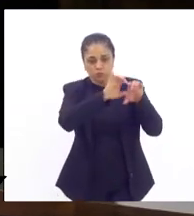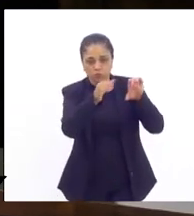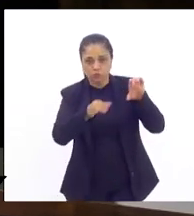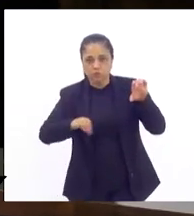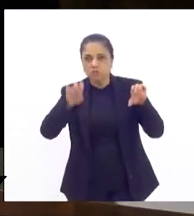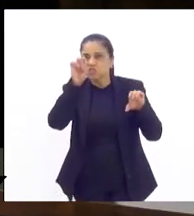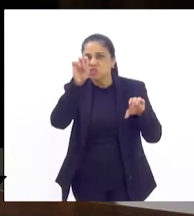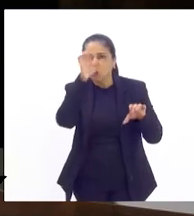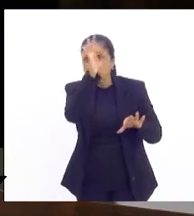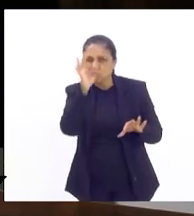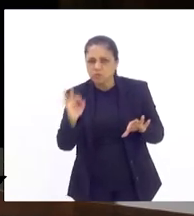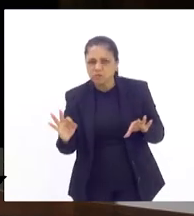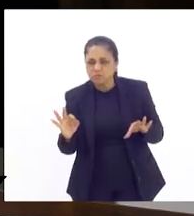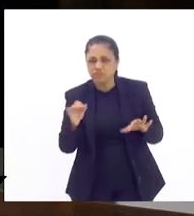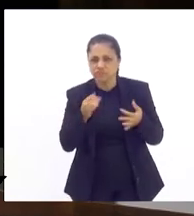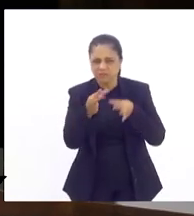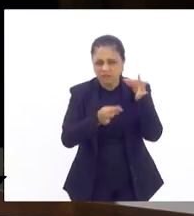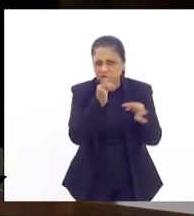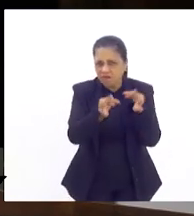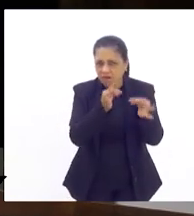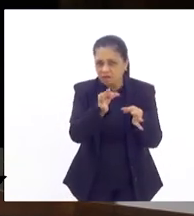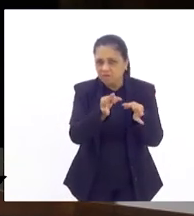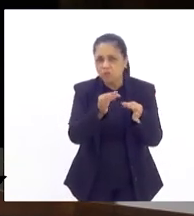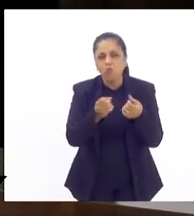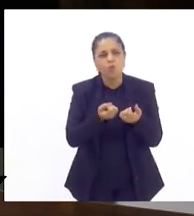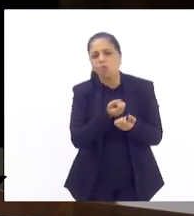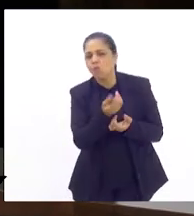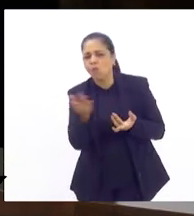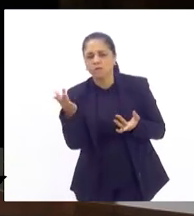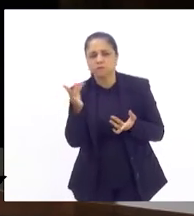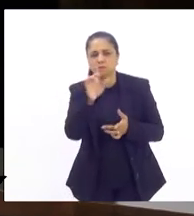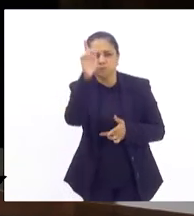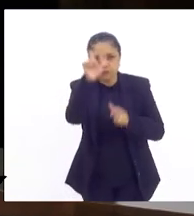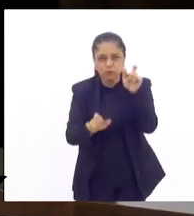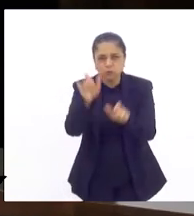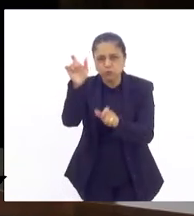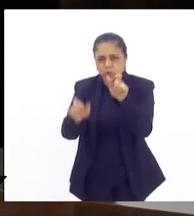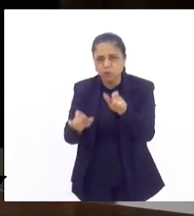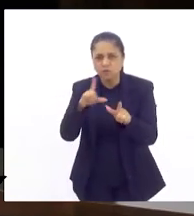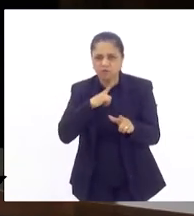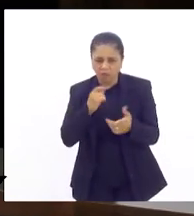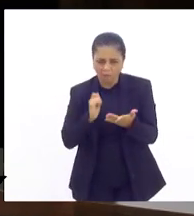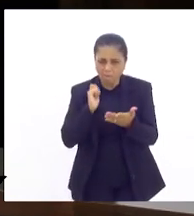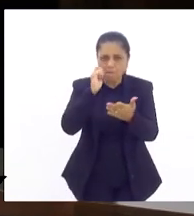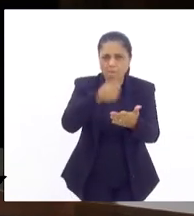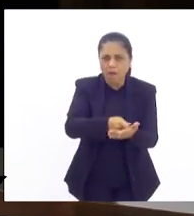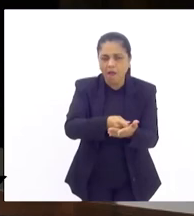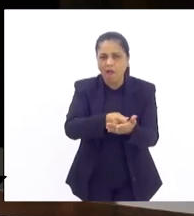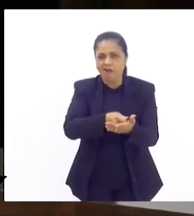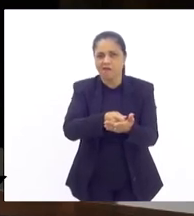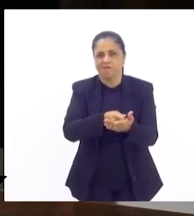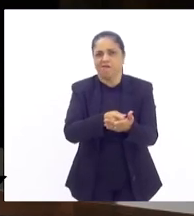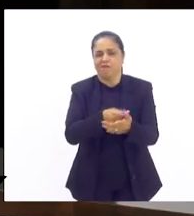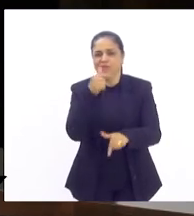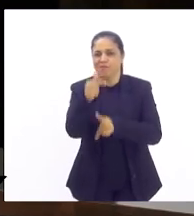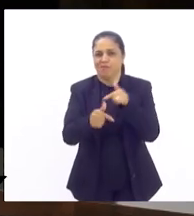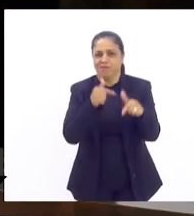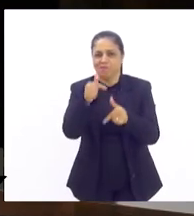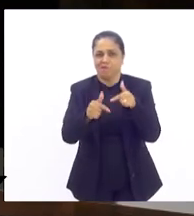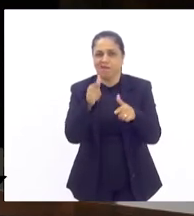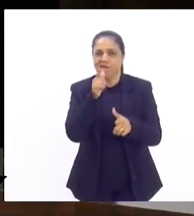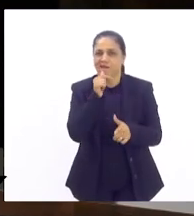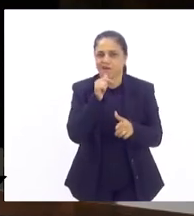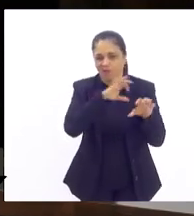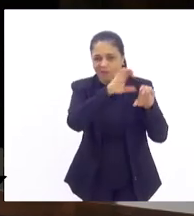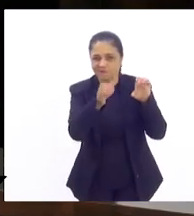pode inúmeras pessoas na cidade receber a cobrança por esse serviço. Então, o meu pedido é para que a